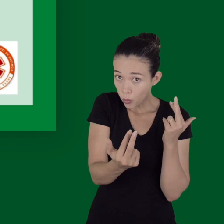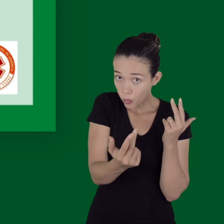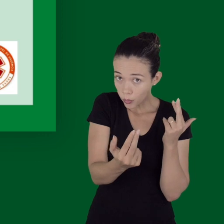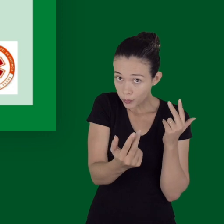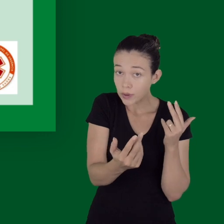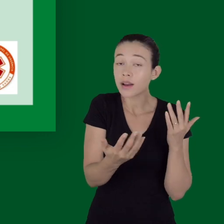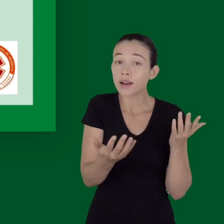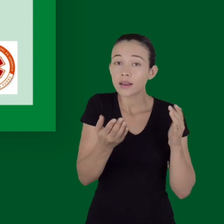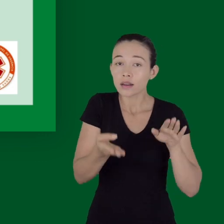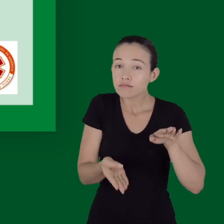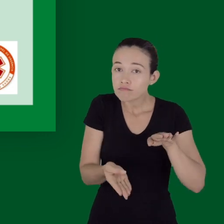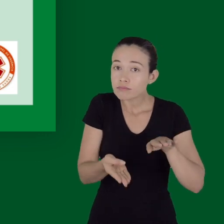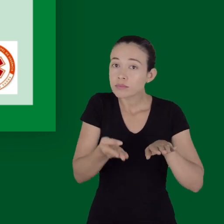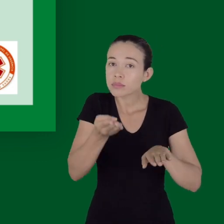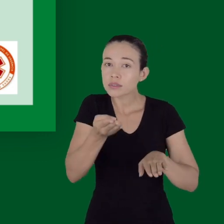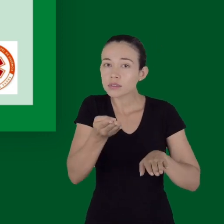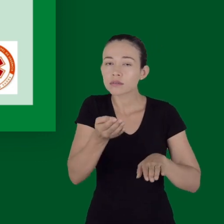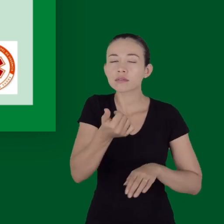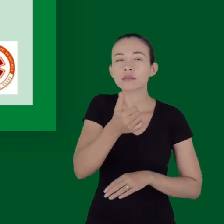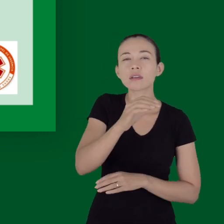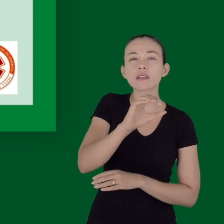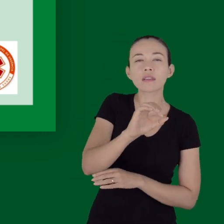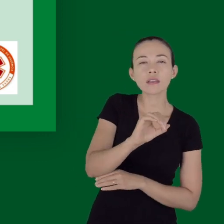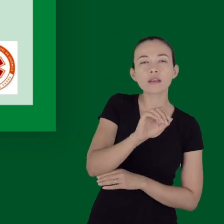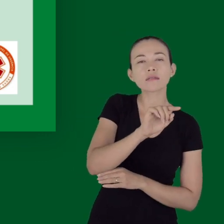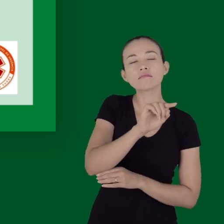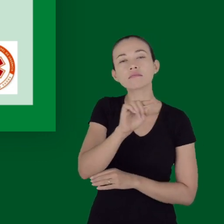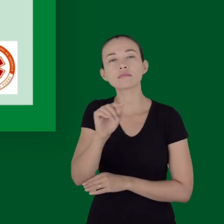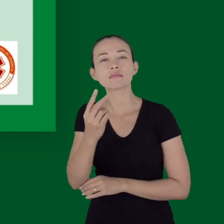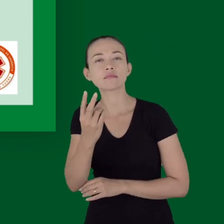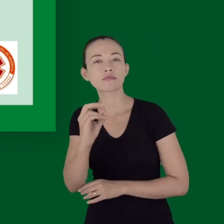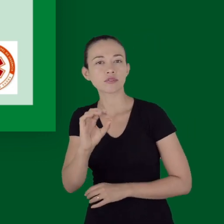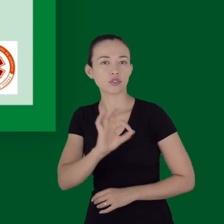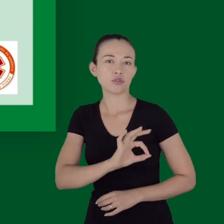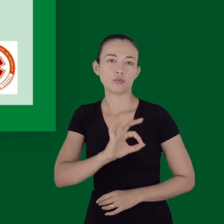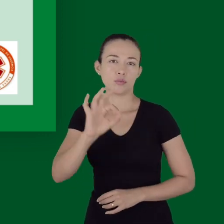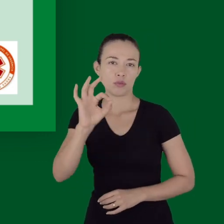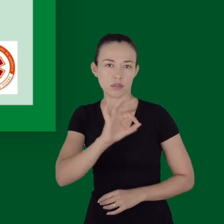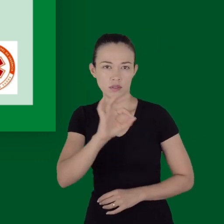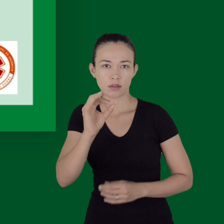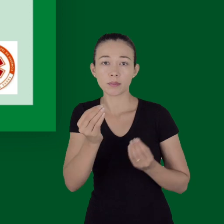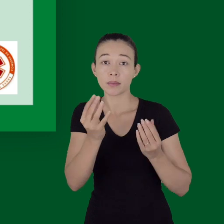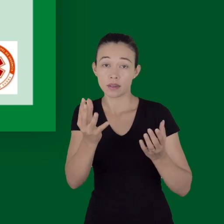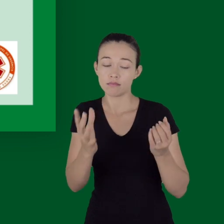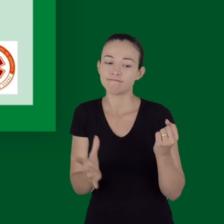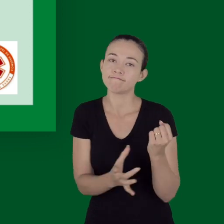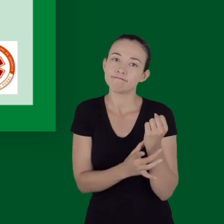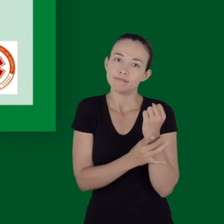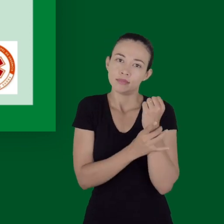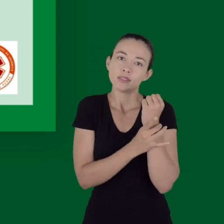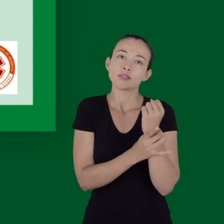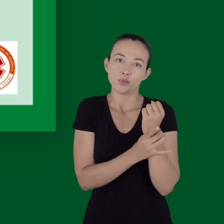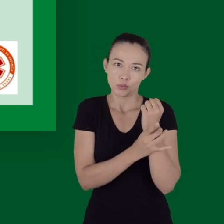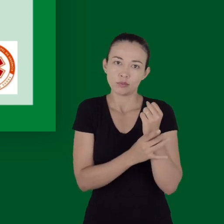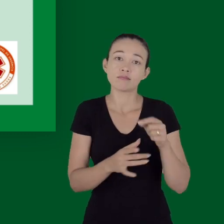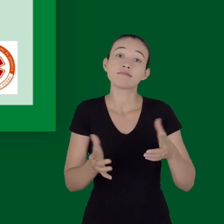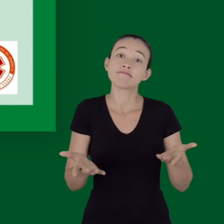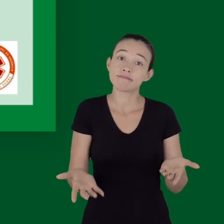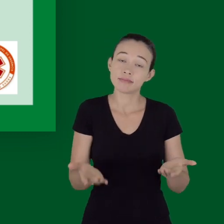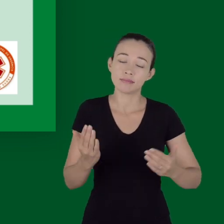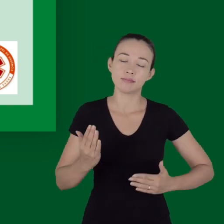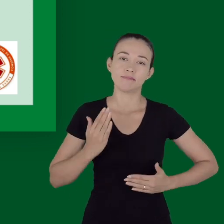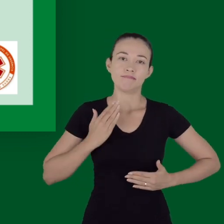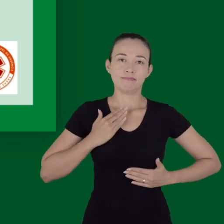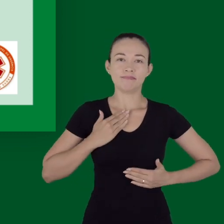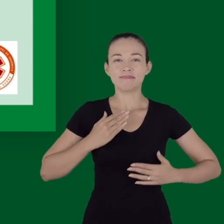Quando tanto a elétrica quanto a mecânica estiverem adequadas, eu elevo mais um pouco a saída e a amperagem do aparelho em 10 a